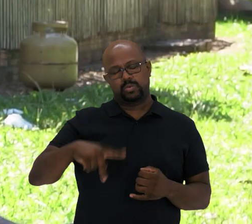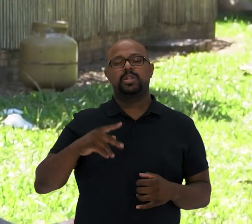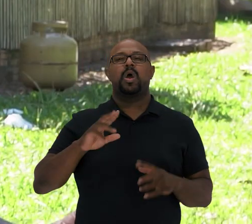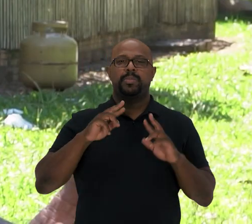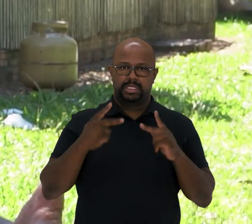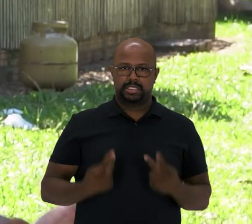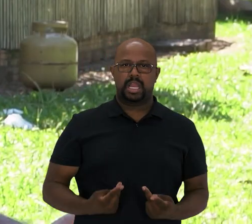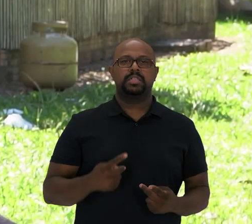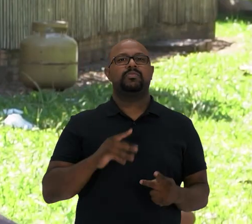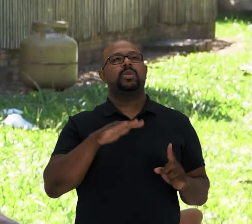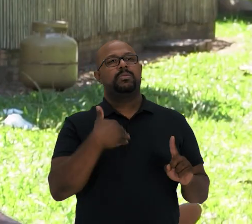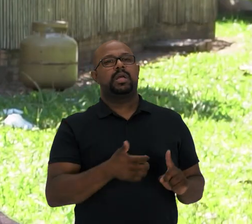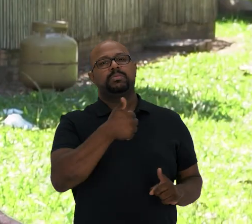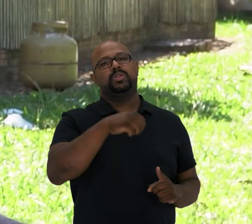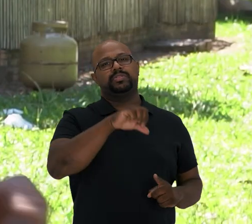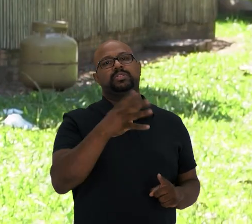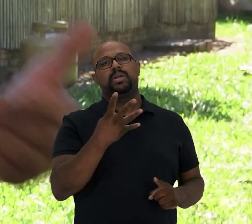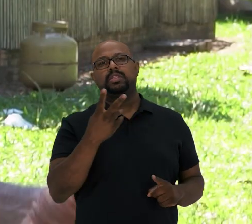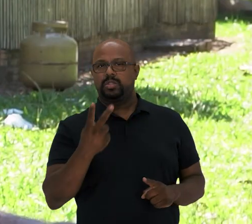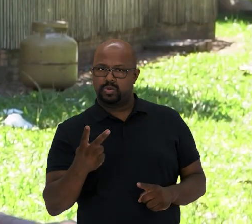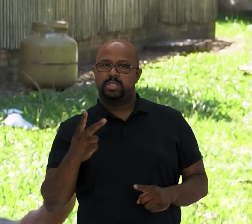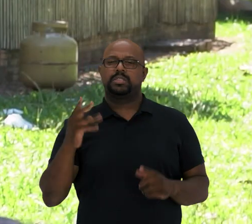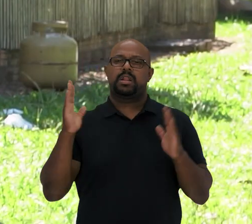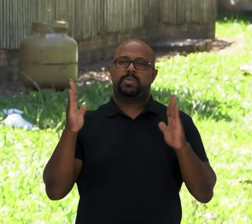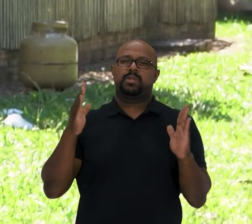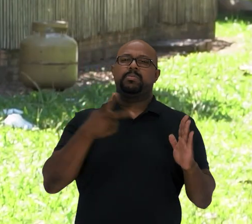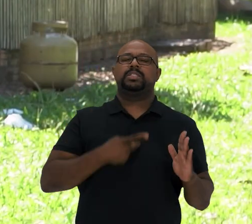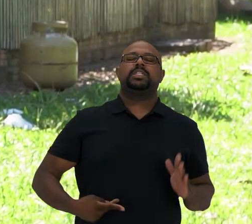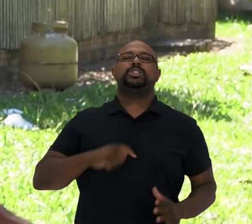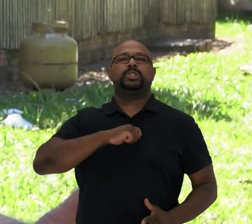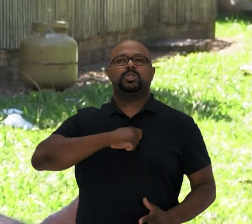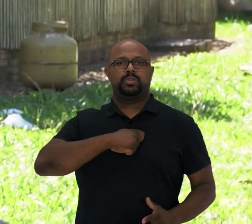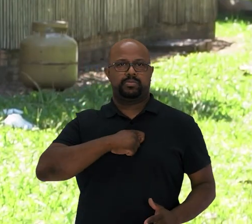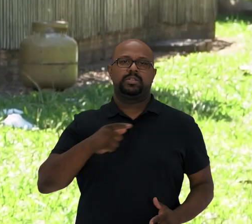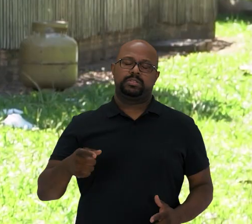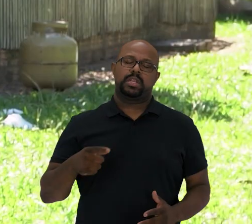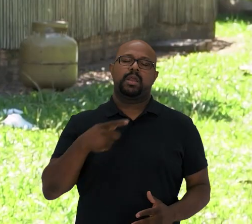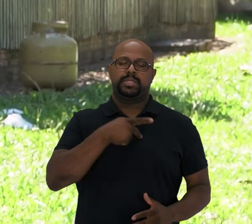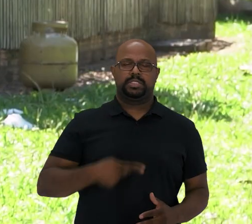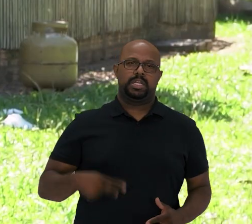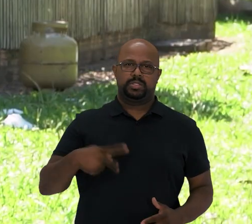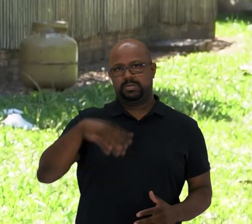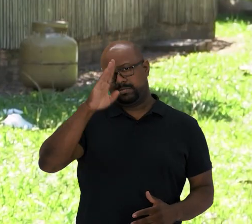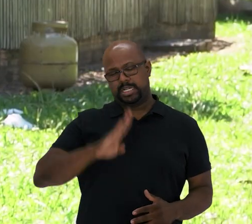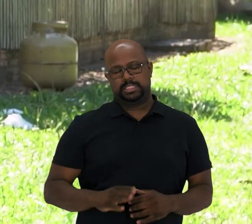foi tombado em 1942, tempo de Getúlio Vargas, presidente da República.